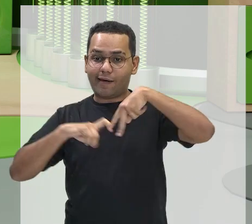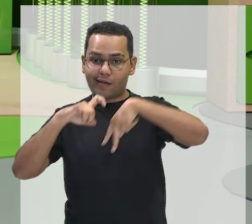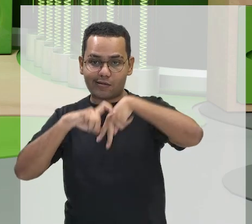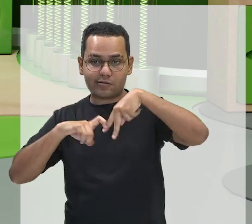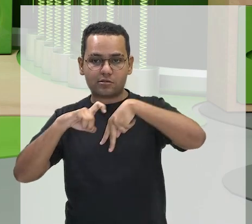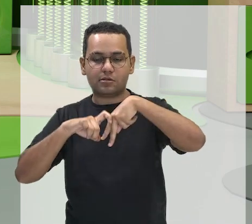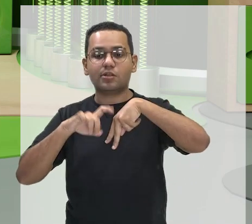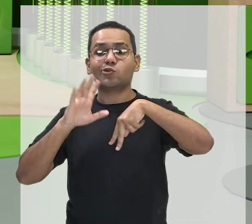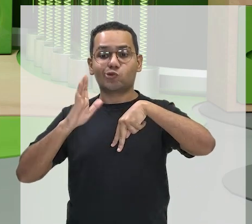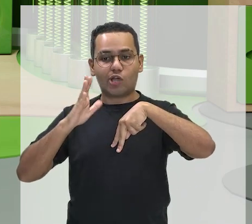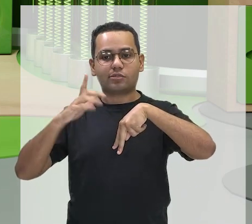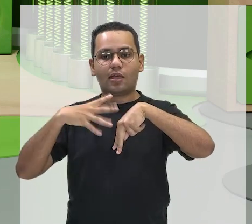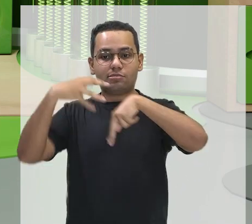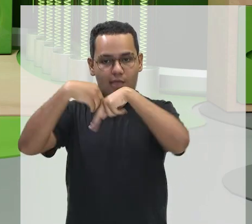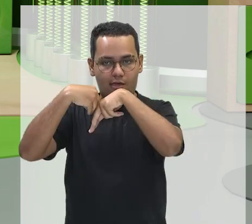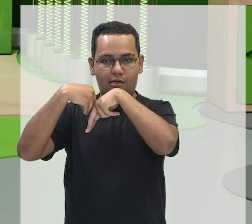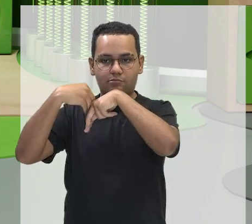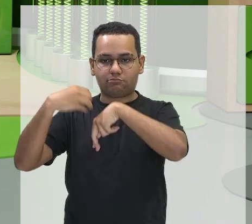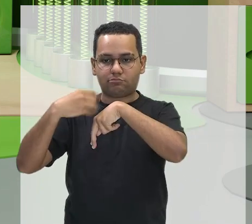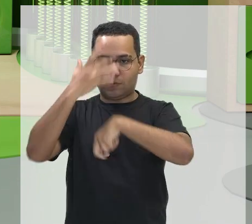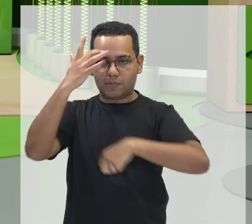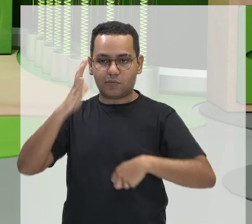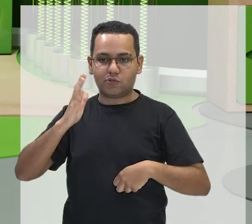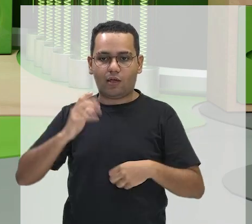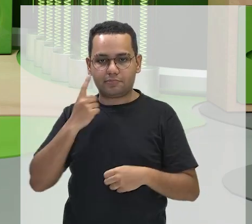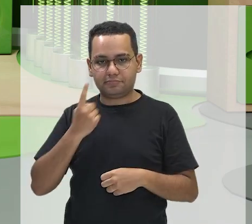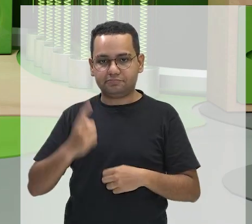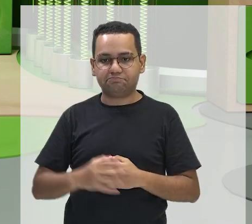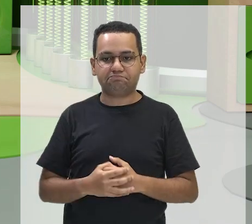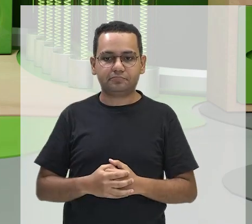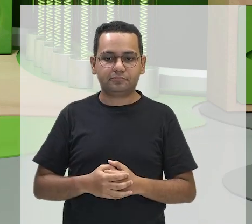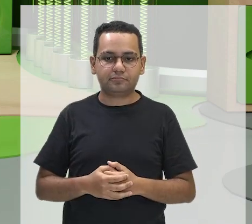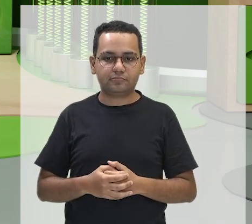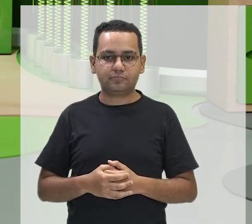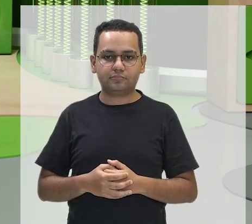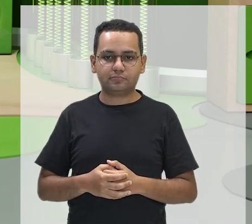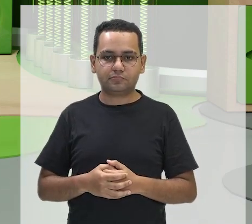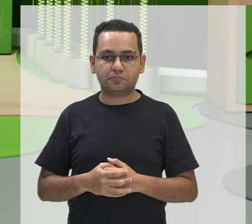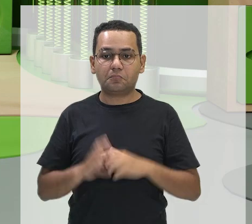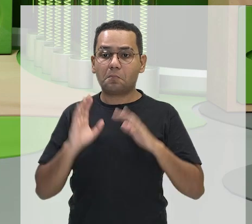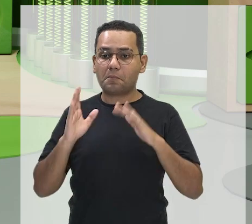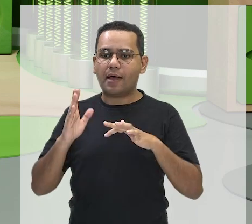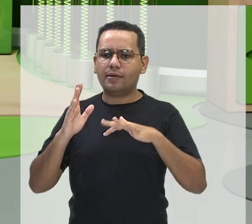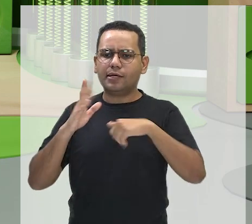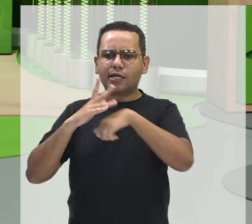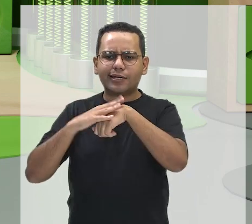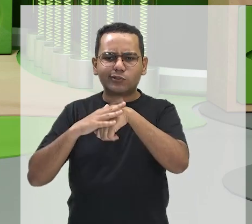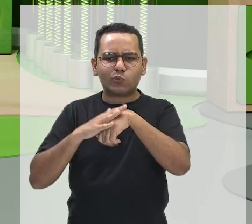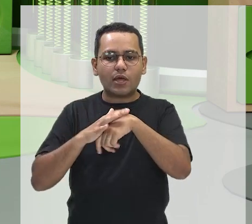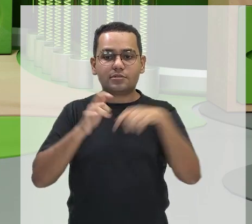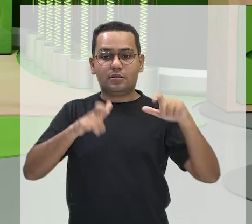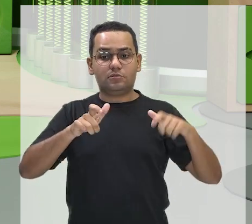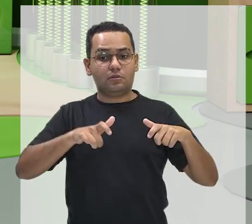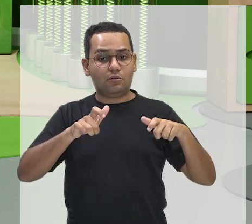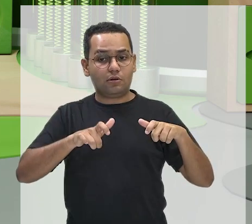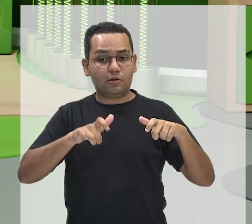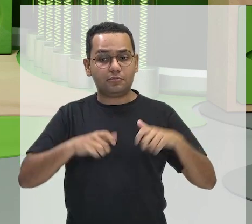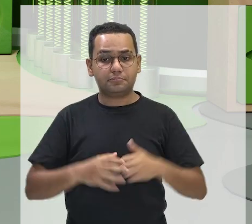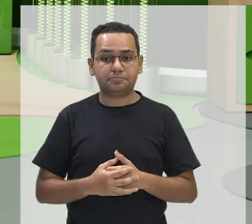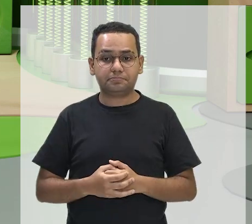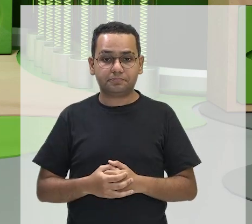do hospedeiro, por exemplo. E aí nós falamos dessa doença ser considerada uma doença tropical, né? A gente vai ver